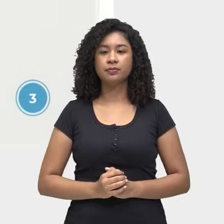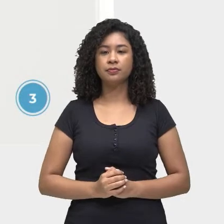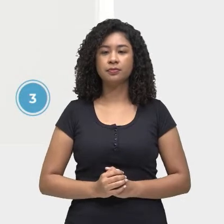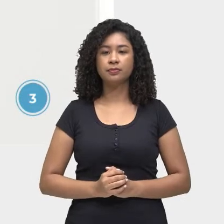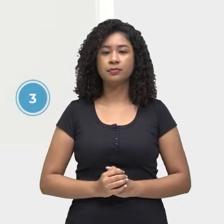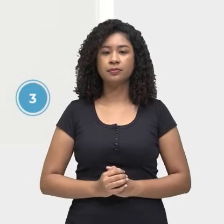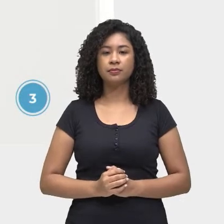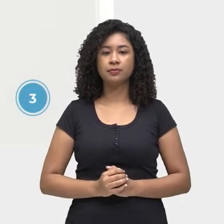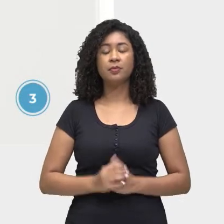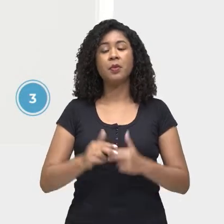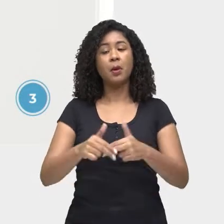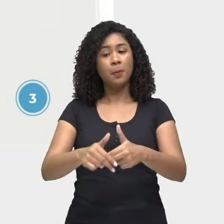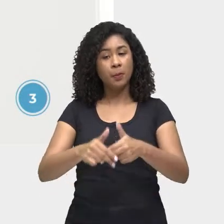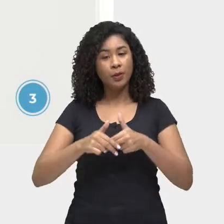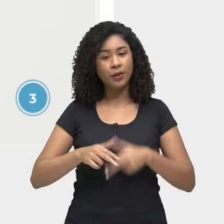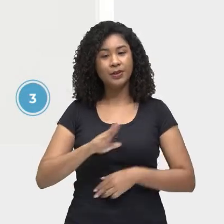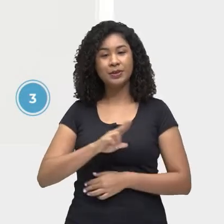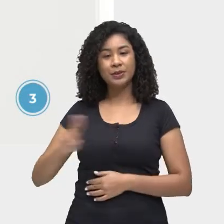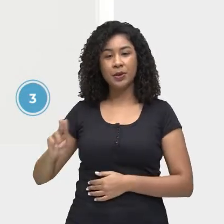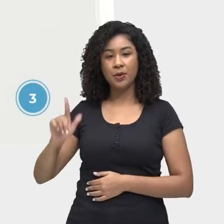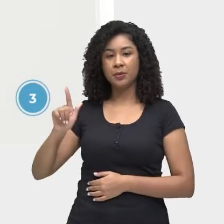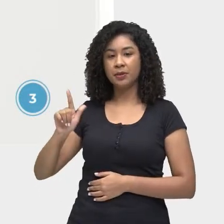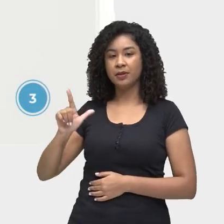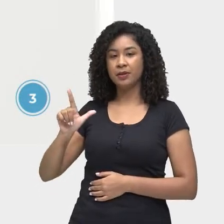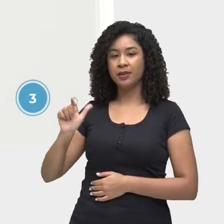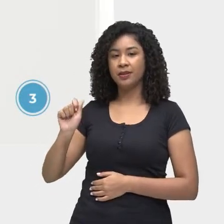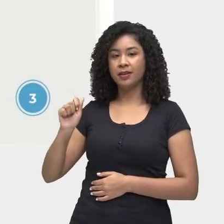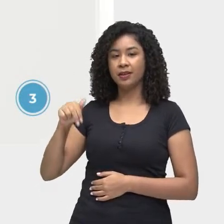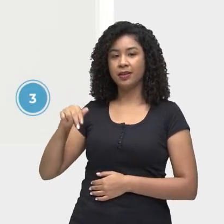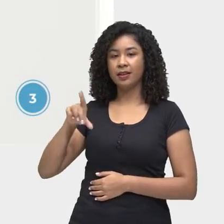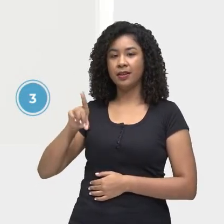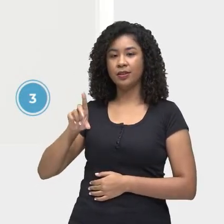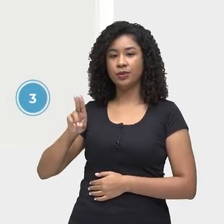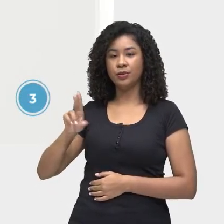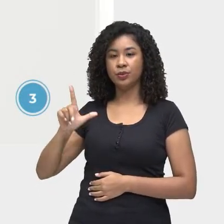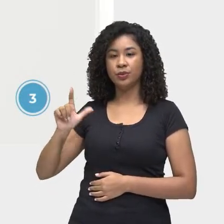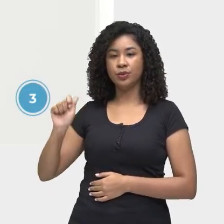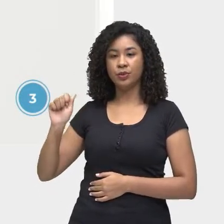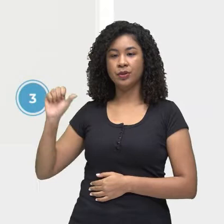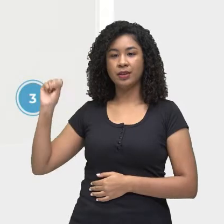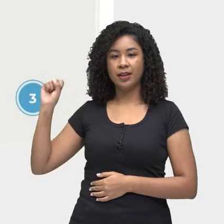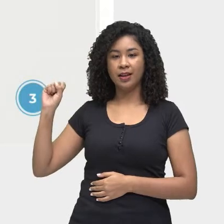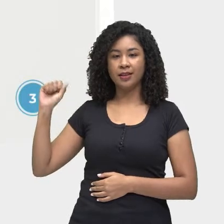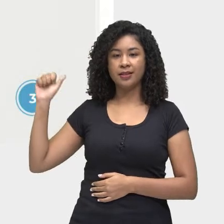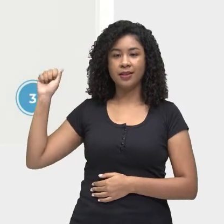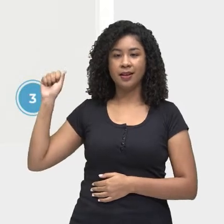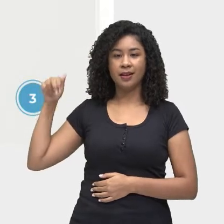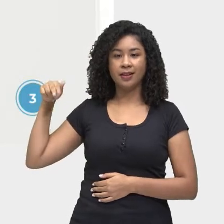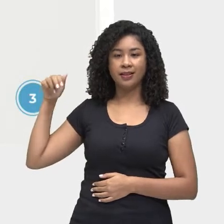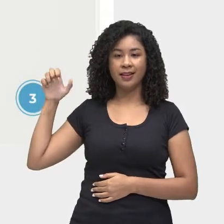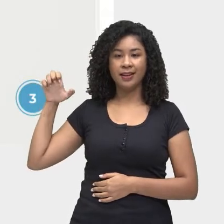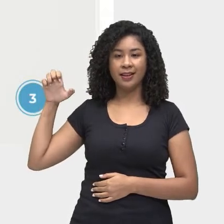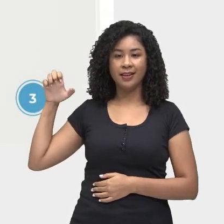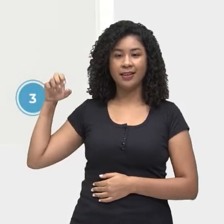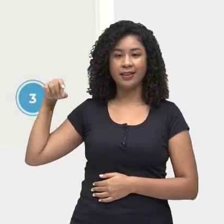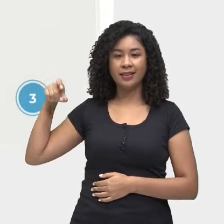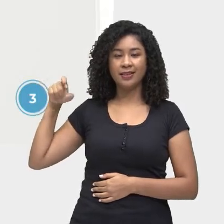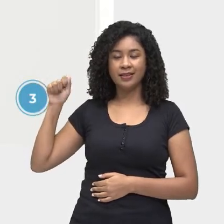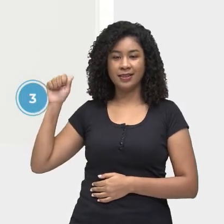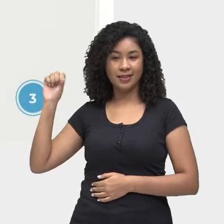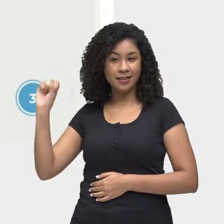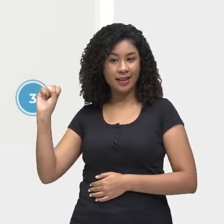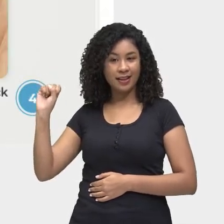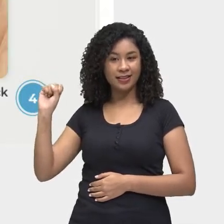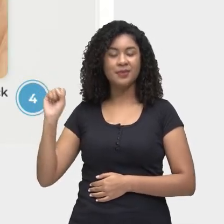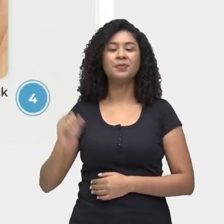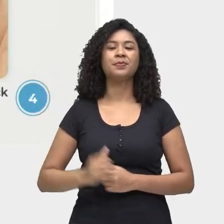passar. E é por isso que nós chamamos essas glândulas de glândulas anexas ao sistema digestório, certo?